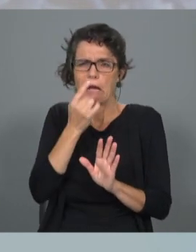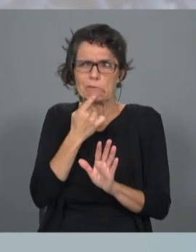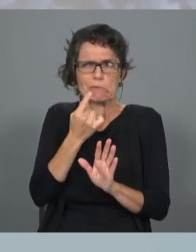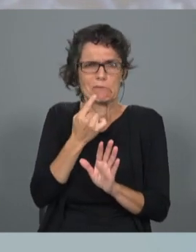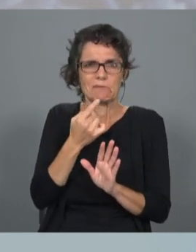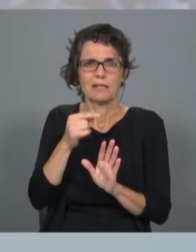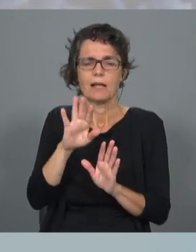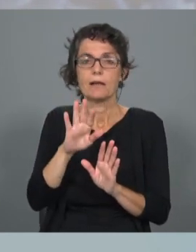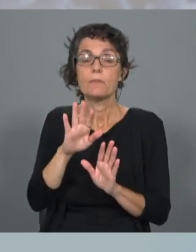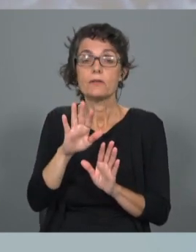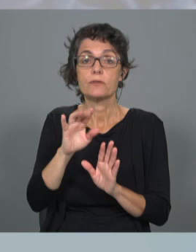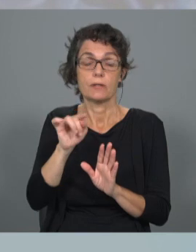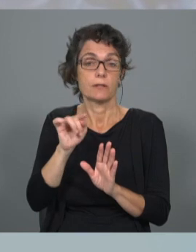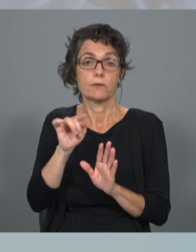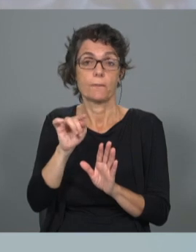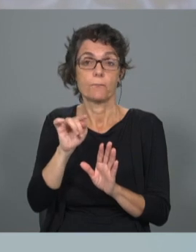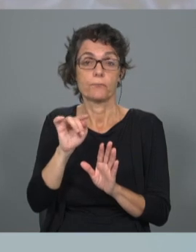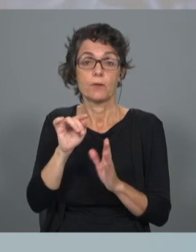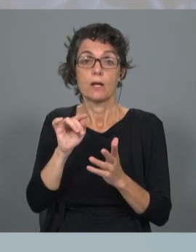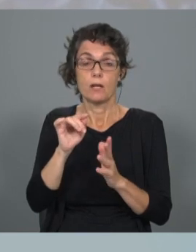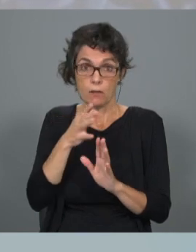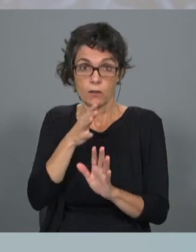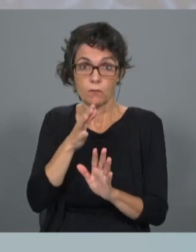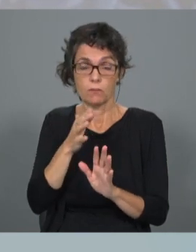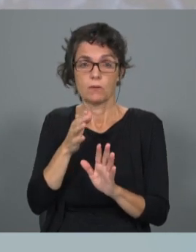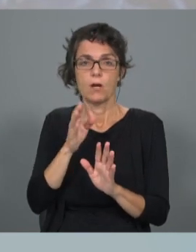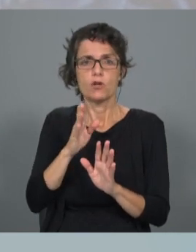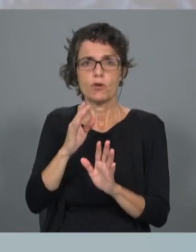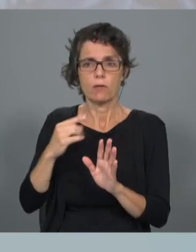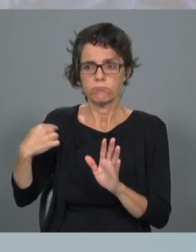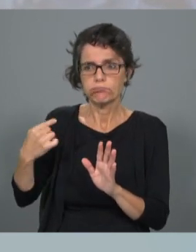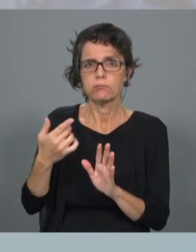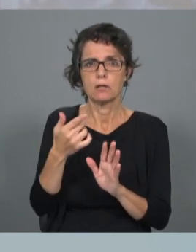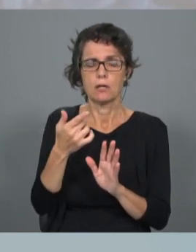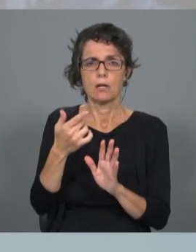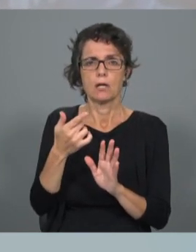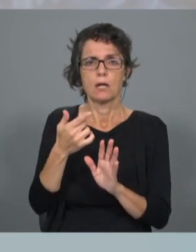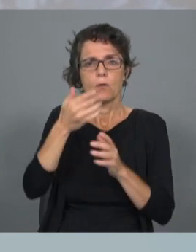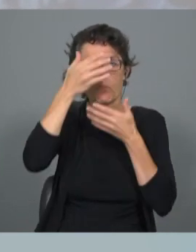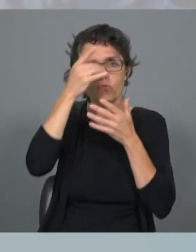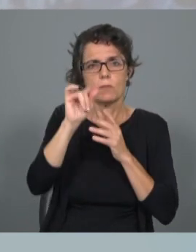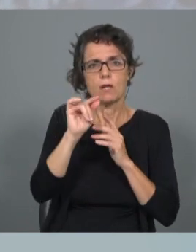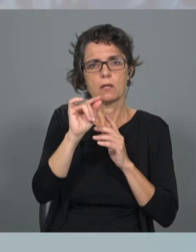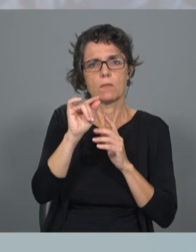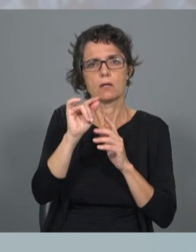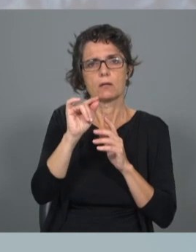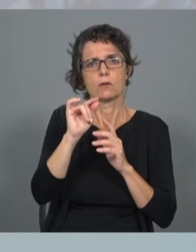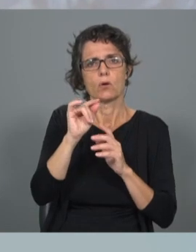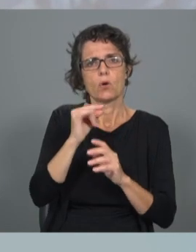não é a primeira vez que cristãos e muçulmanos se têm unido justamente para, de alguma